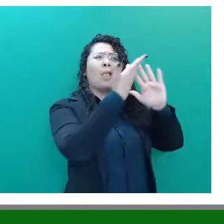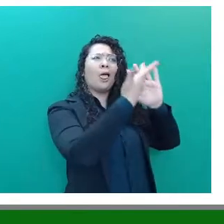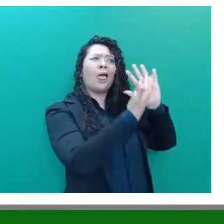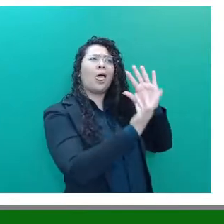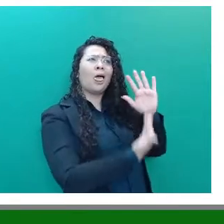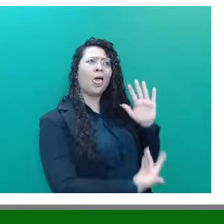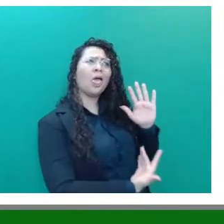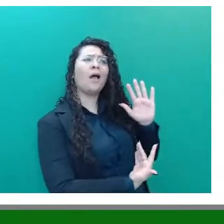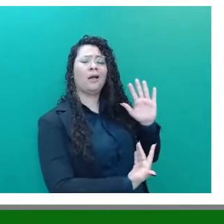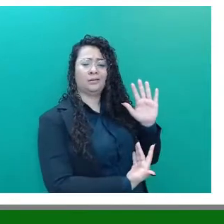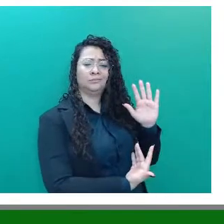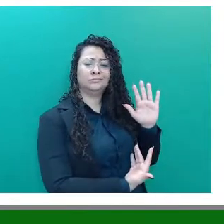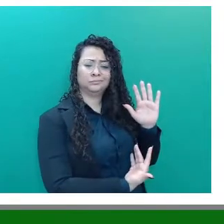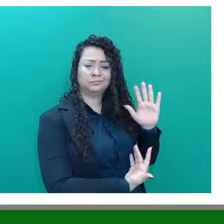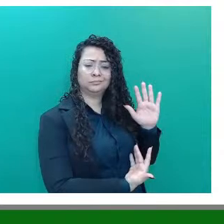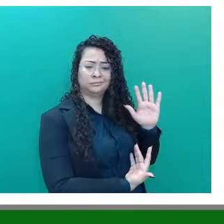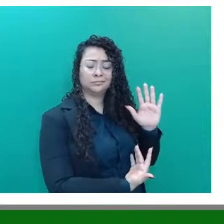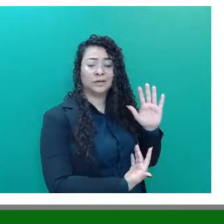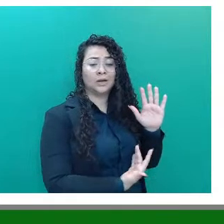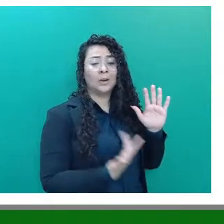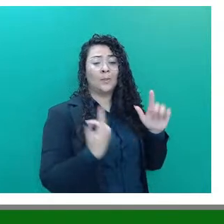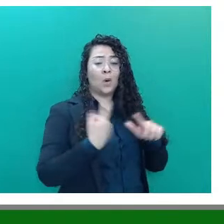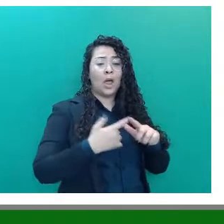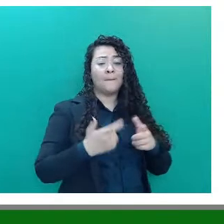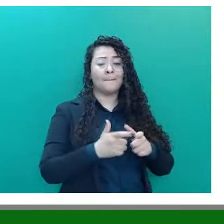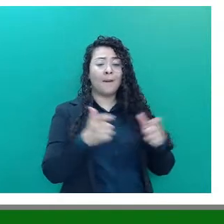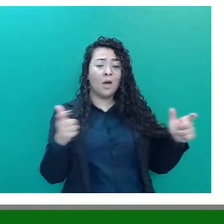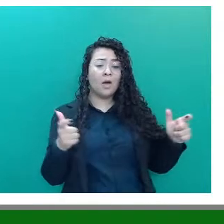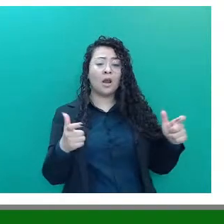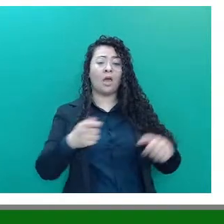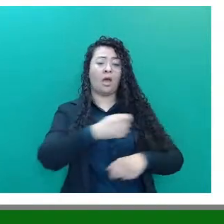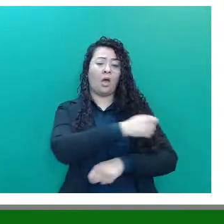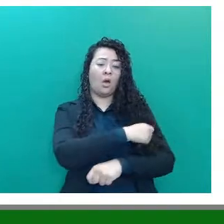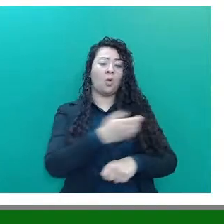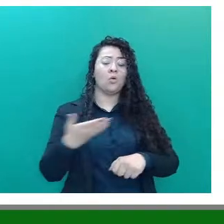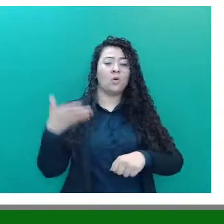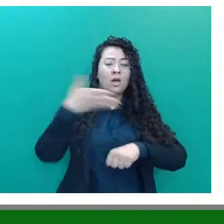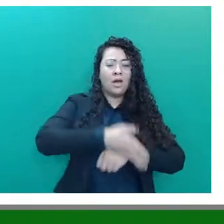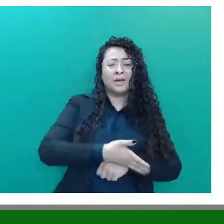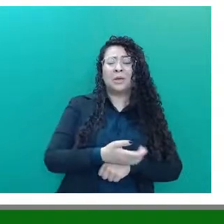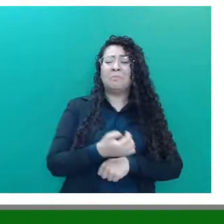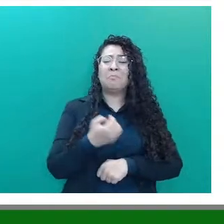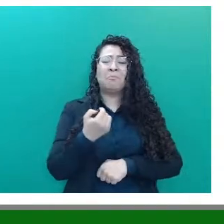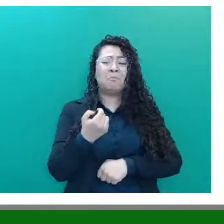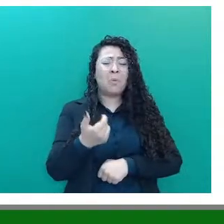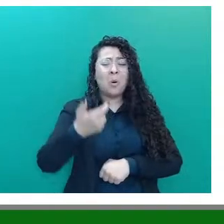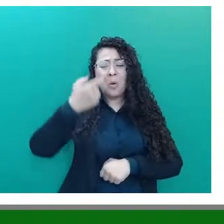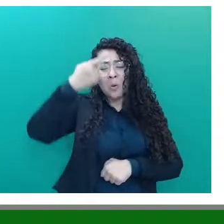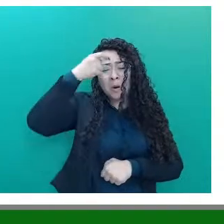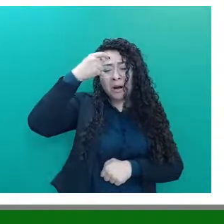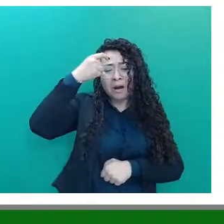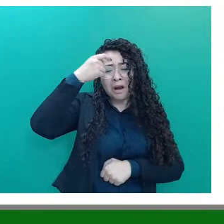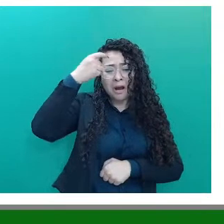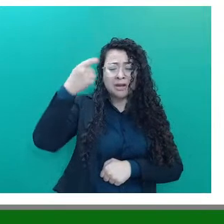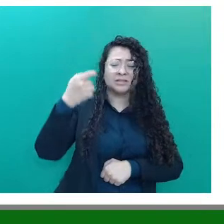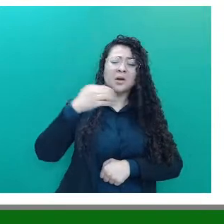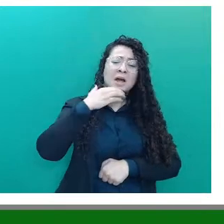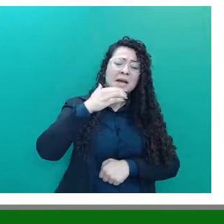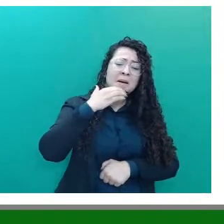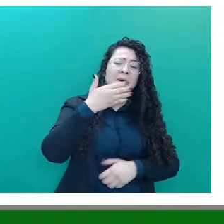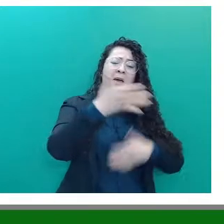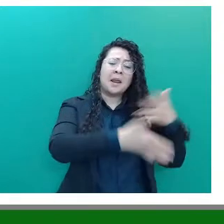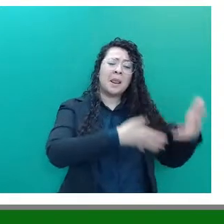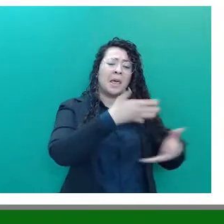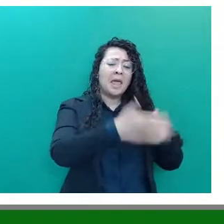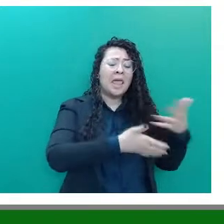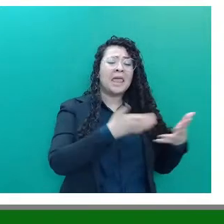a maioria dos alunos ingressam sem nenhum ou com pouco conhecimento da Libras e com nível aquém do esperado